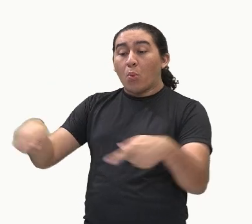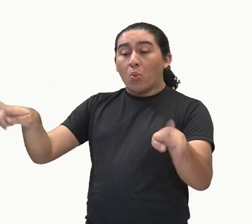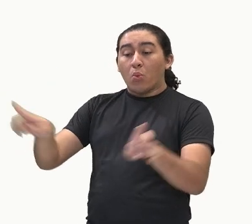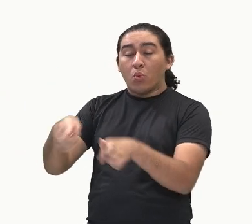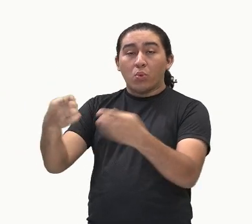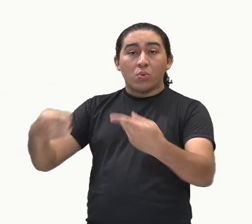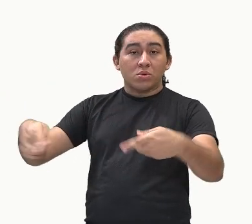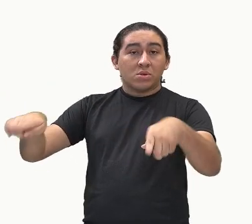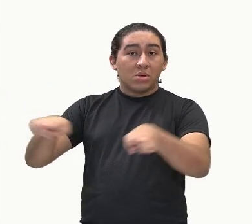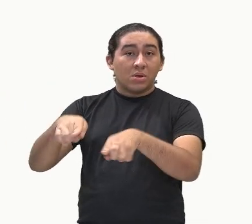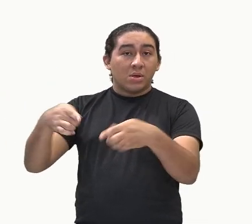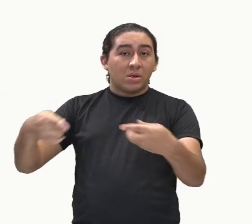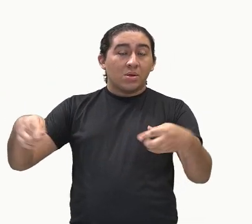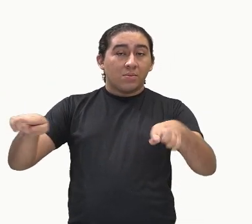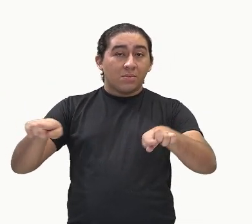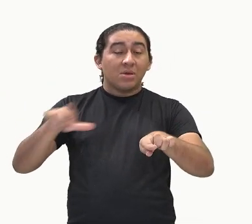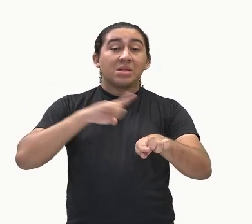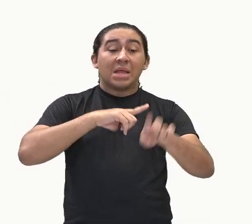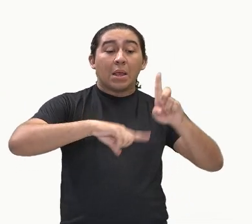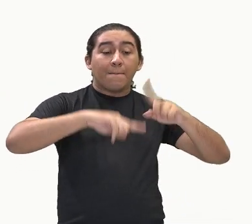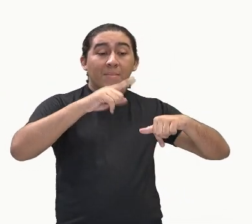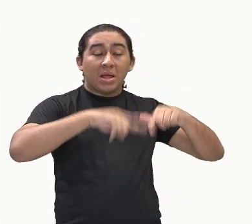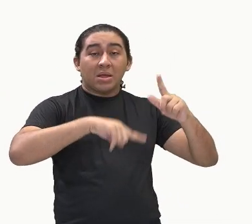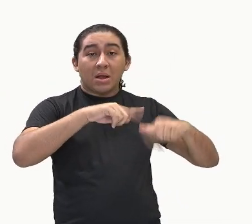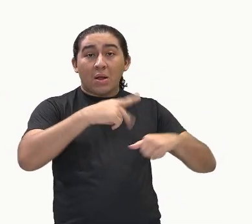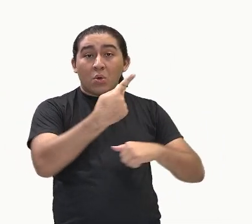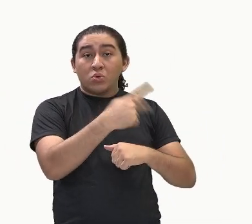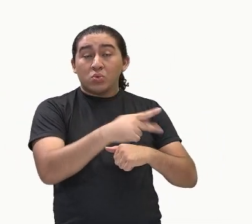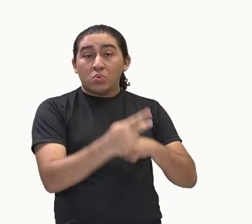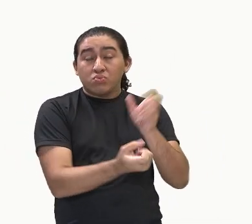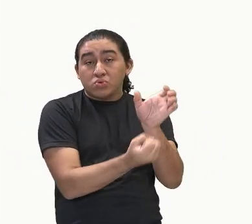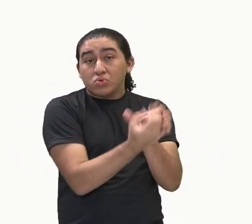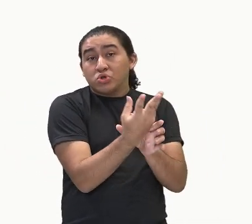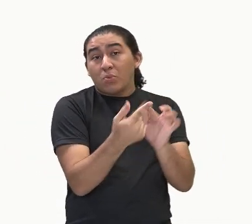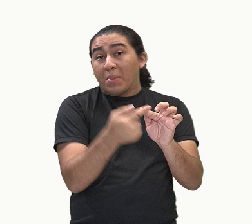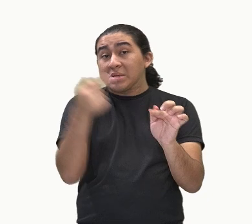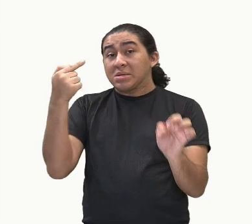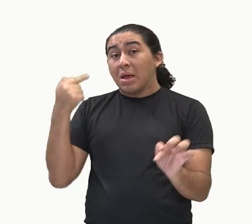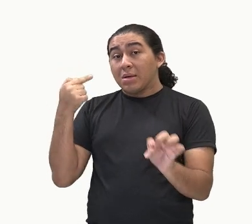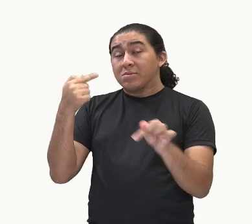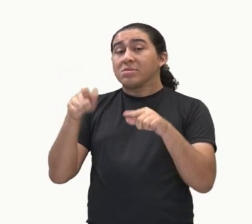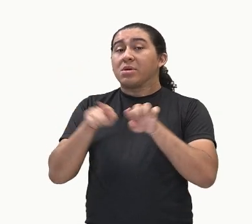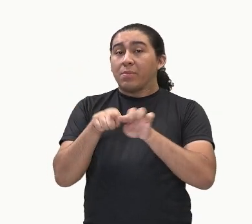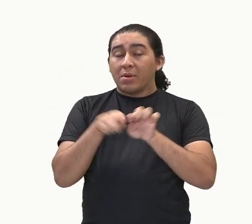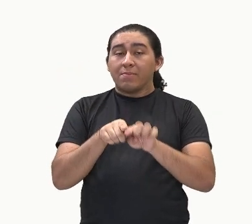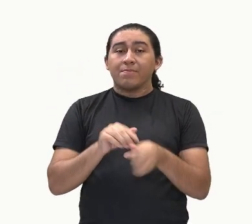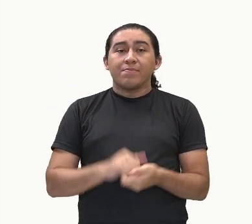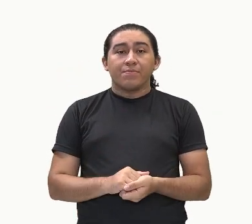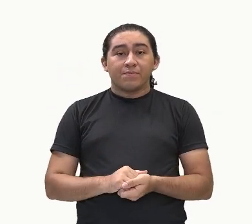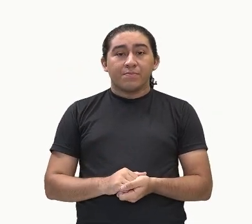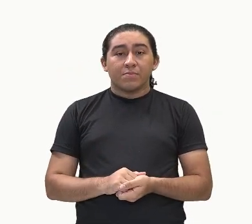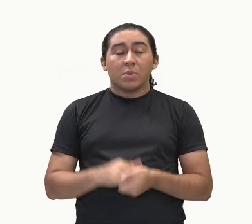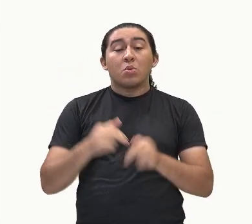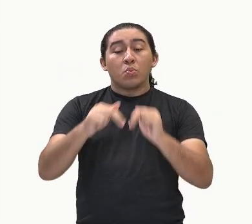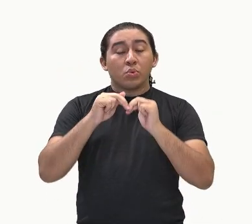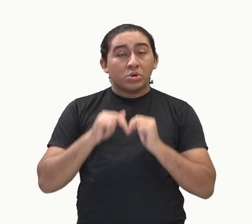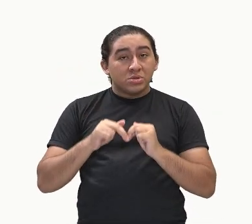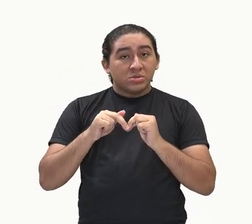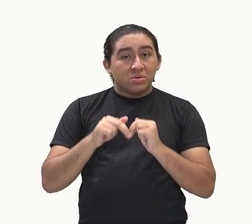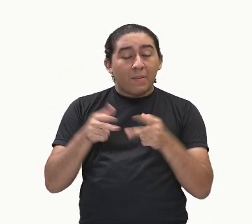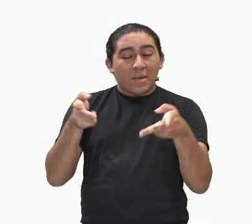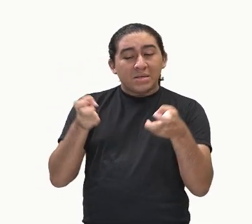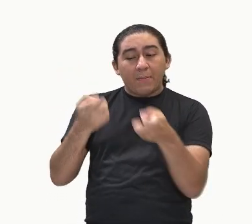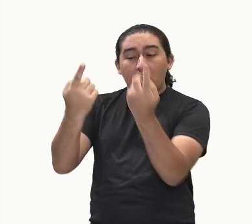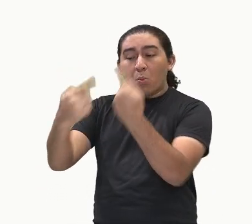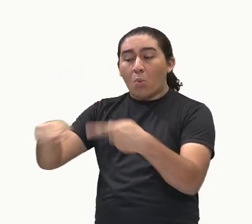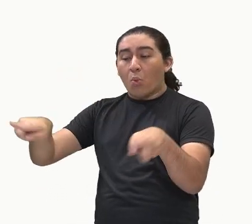desses instrumentos criados também. Logo, a gente percebe que são músicas que partem de